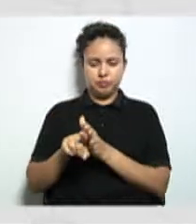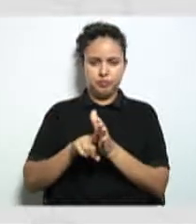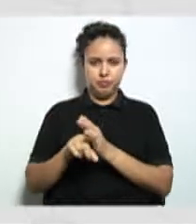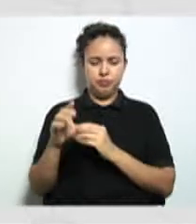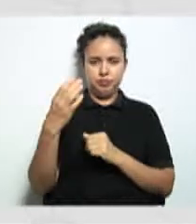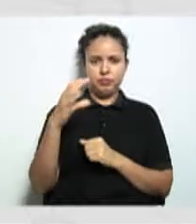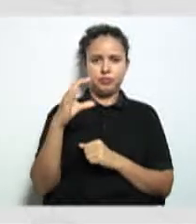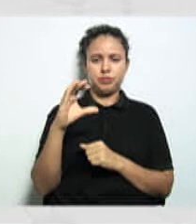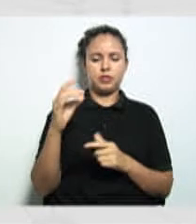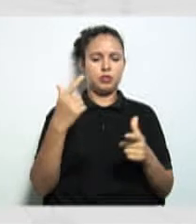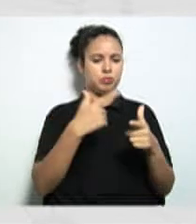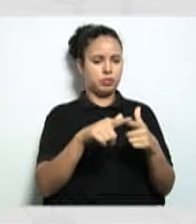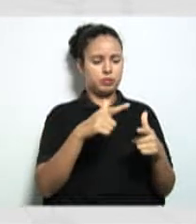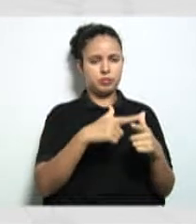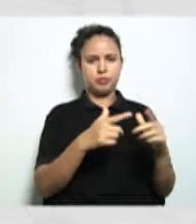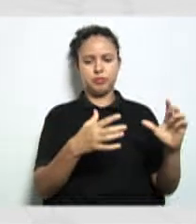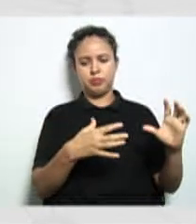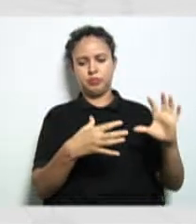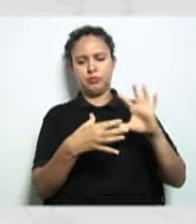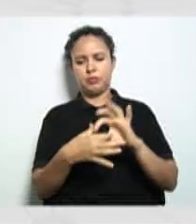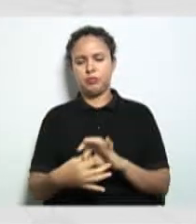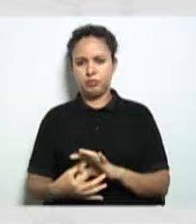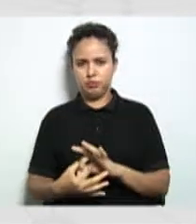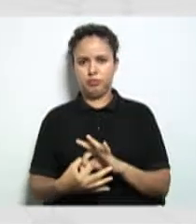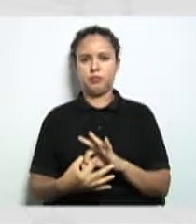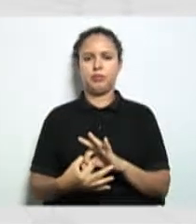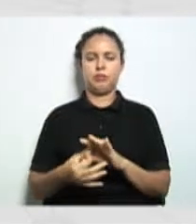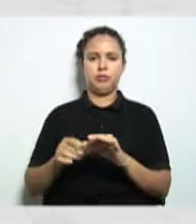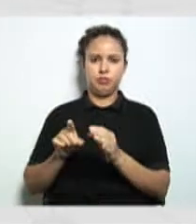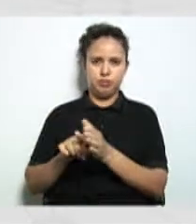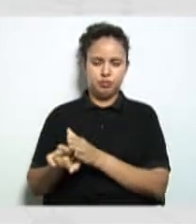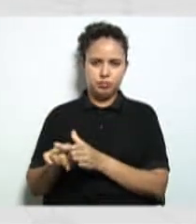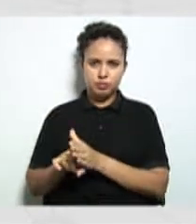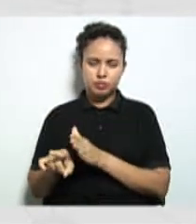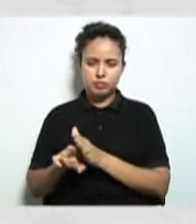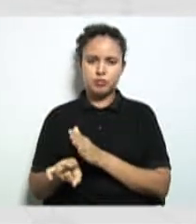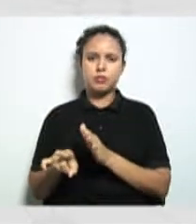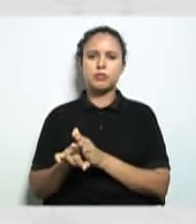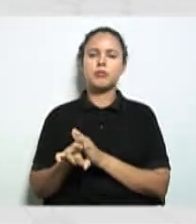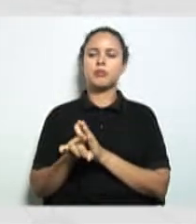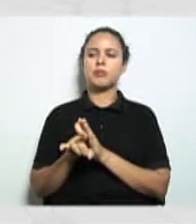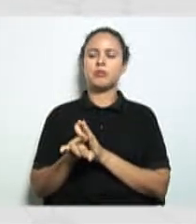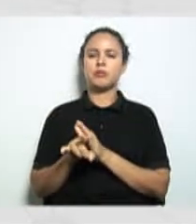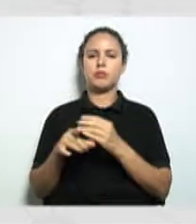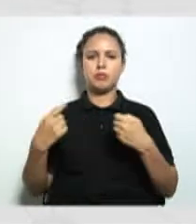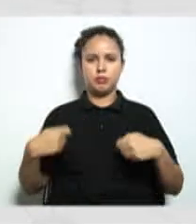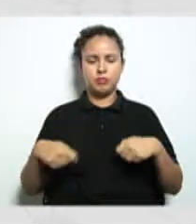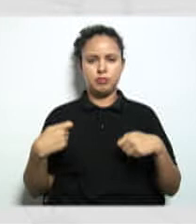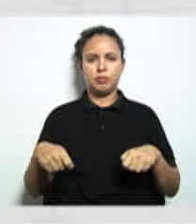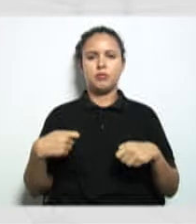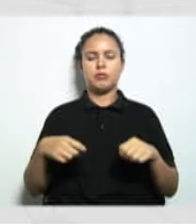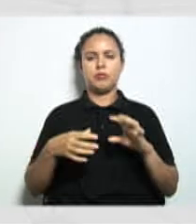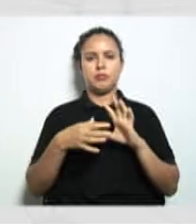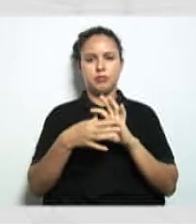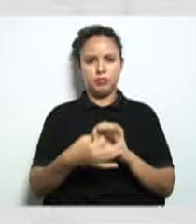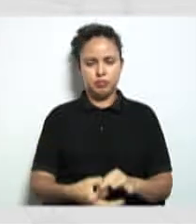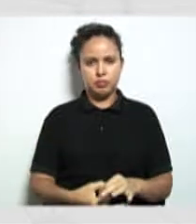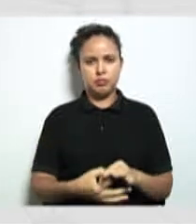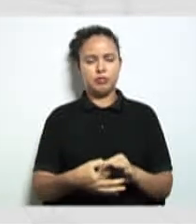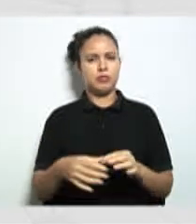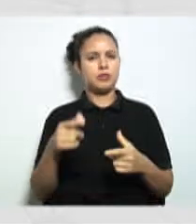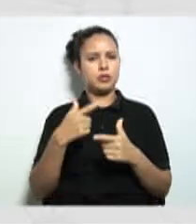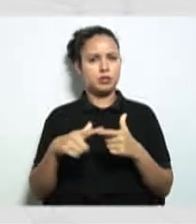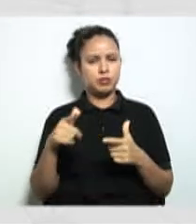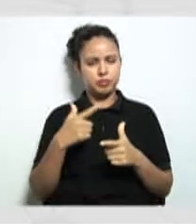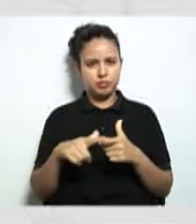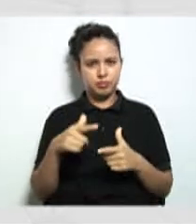o problema tem que estar presente no meu questionário. As perguntas têm que estar relacionadas com o meu problema. Porque